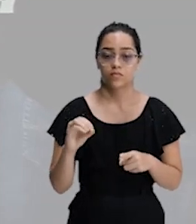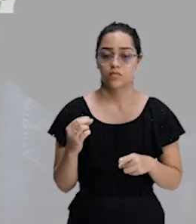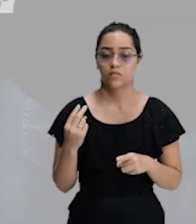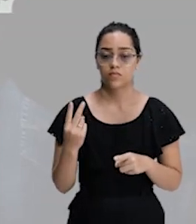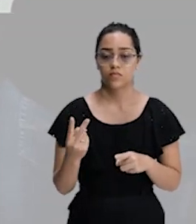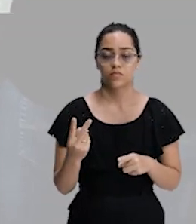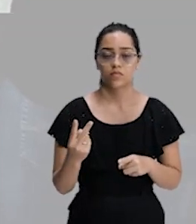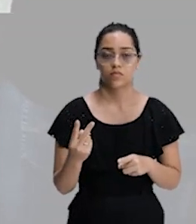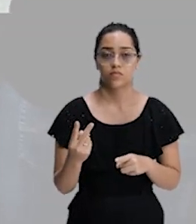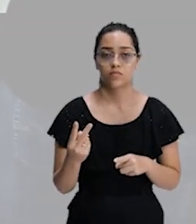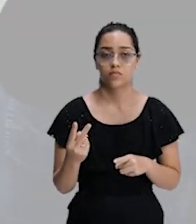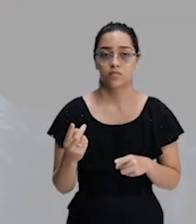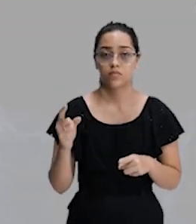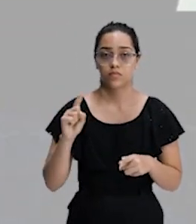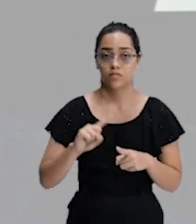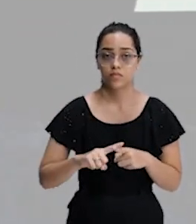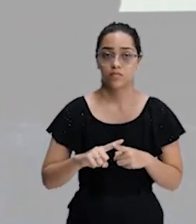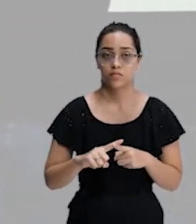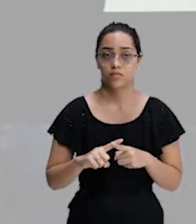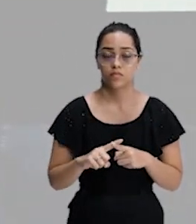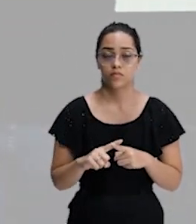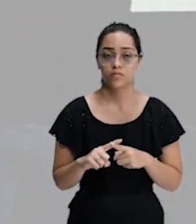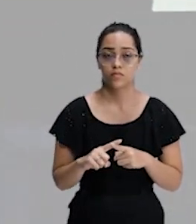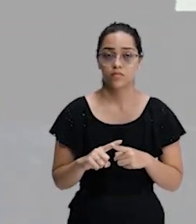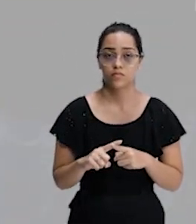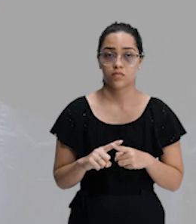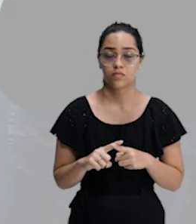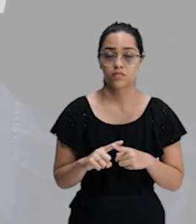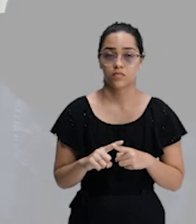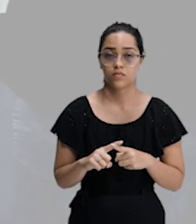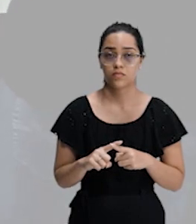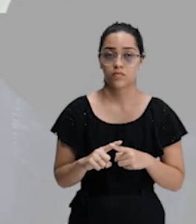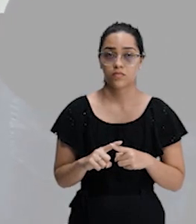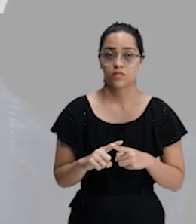2, vezes